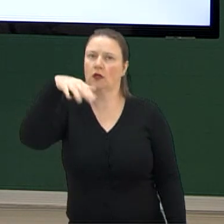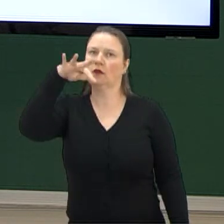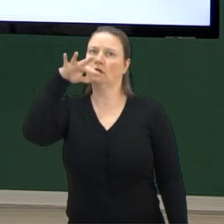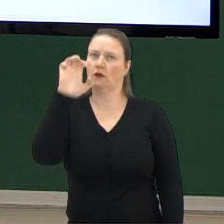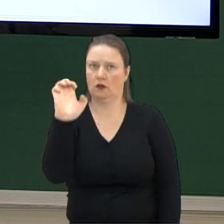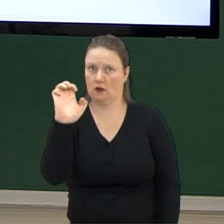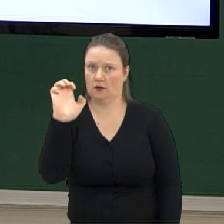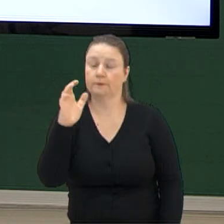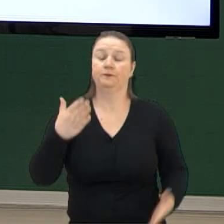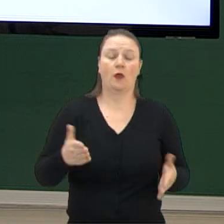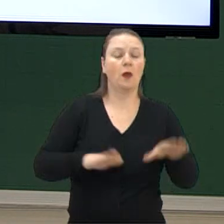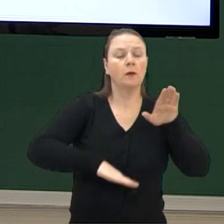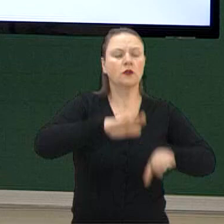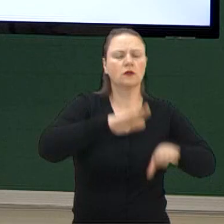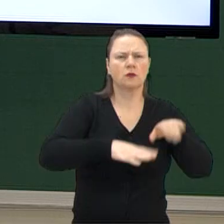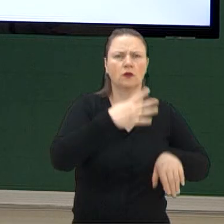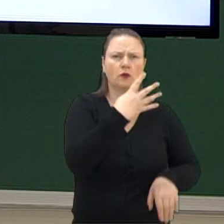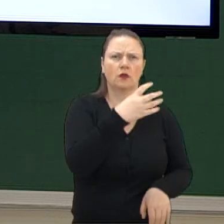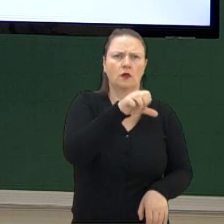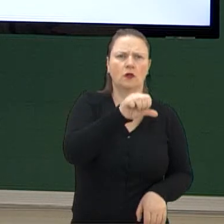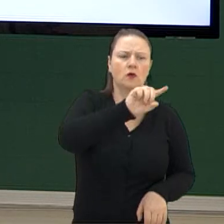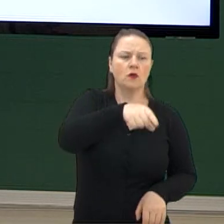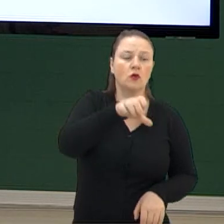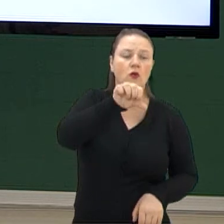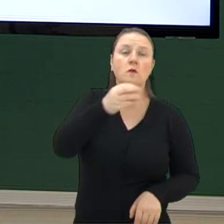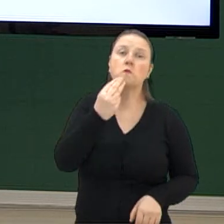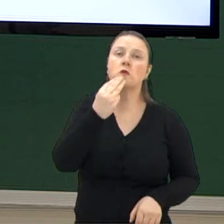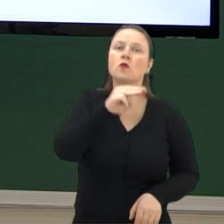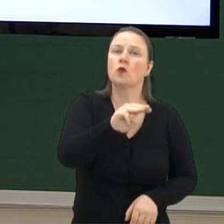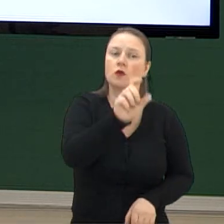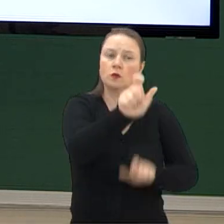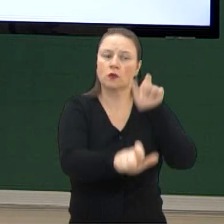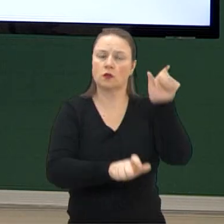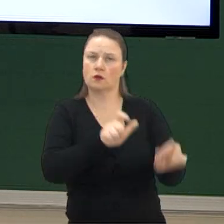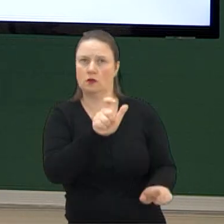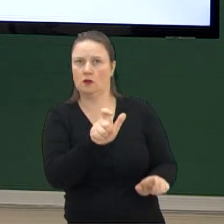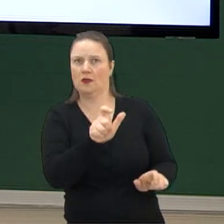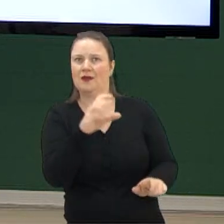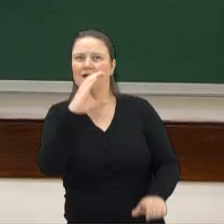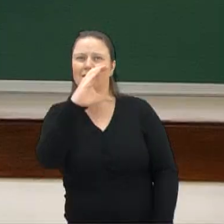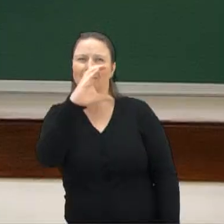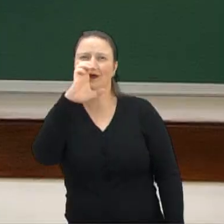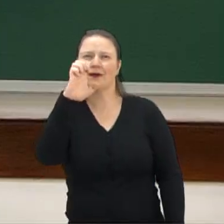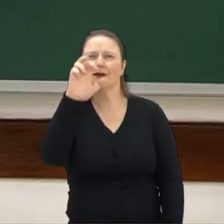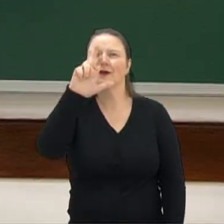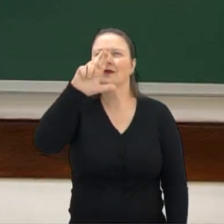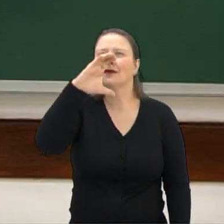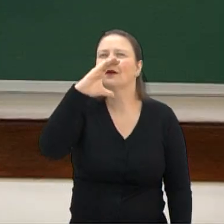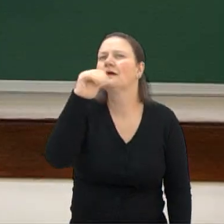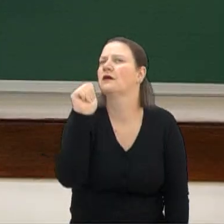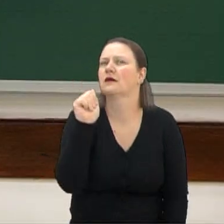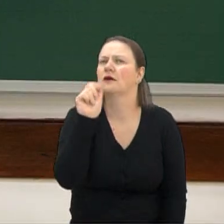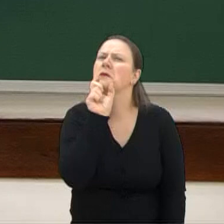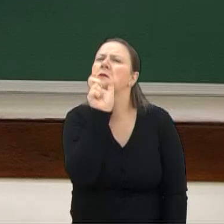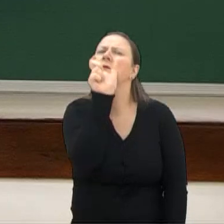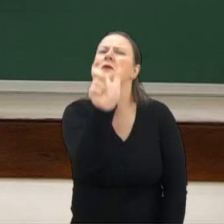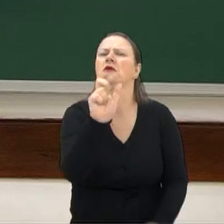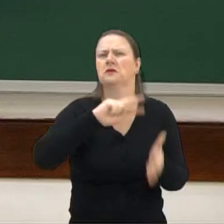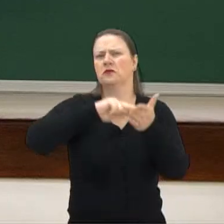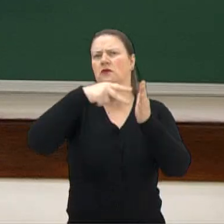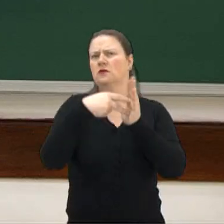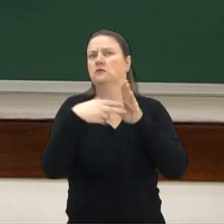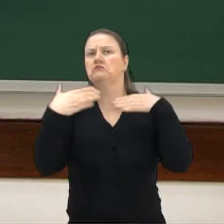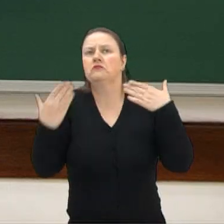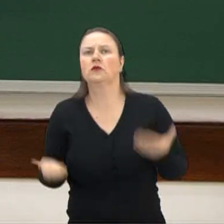49,9 milhões de pessoas. Que sentido tem essa palavra cerca? O que significa essa cerca? E o que